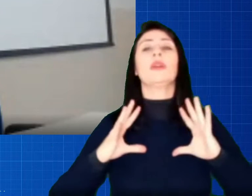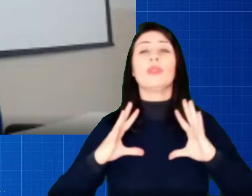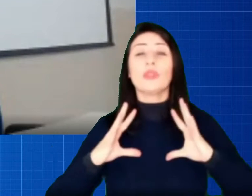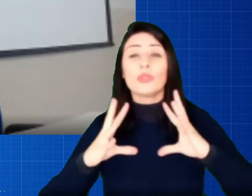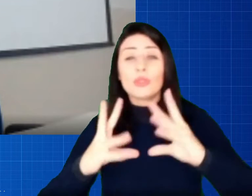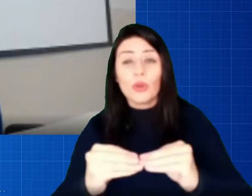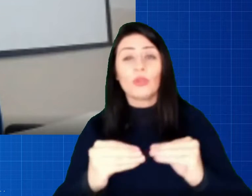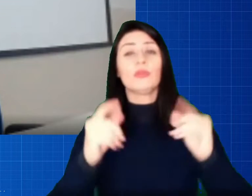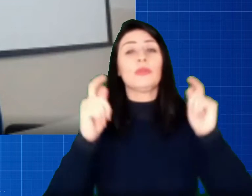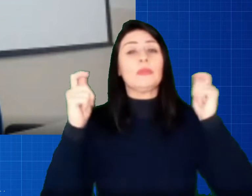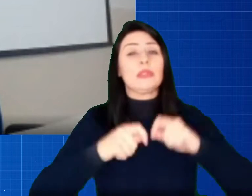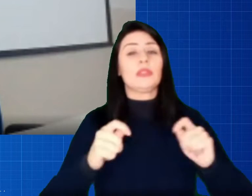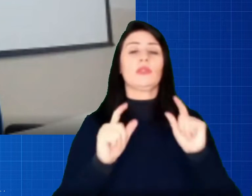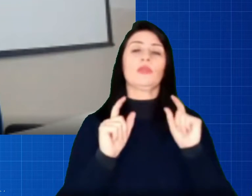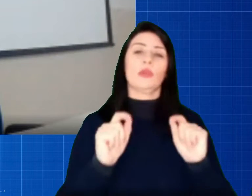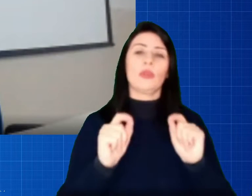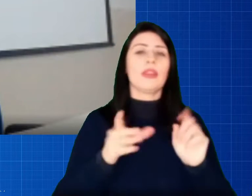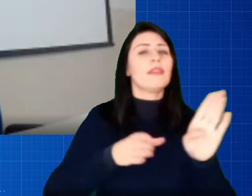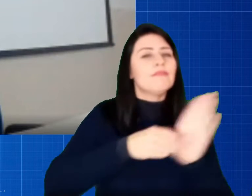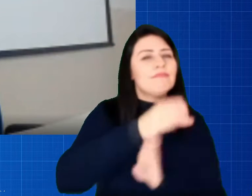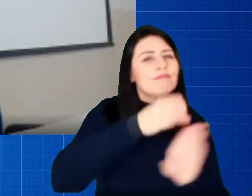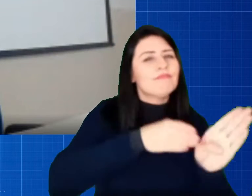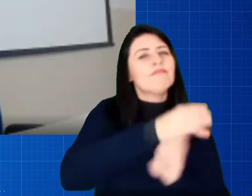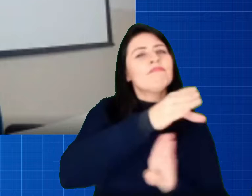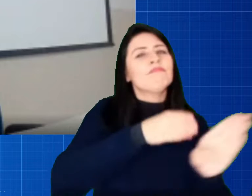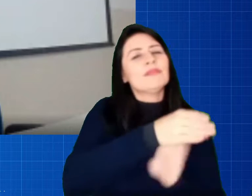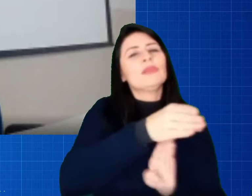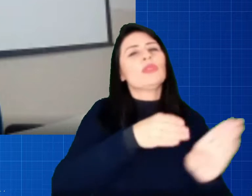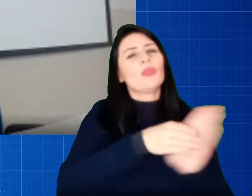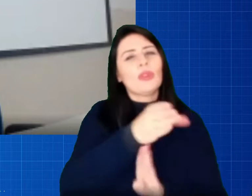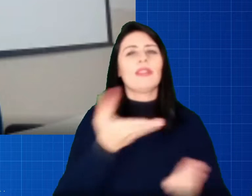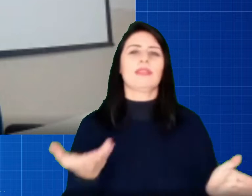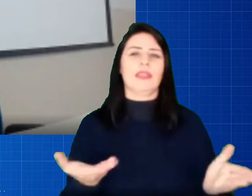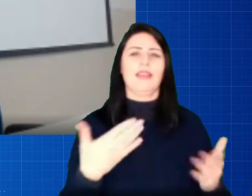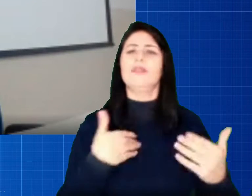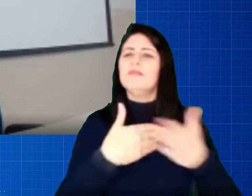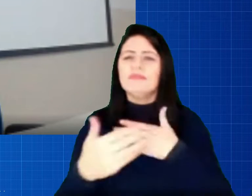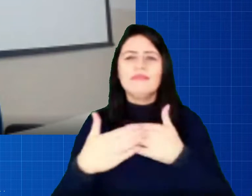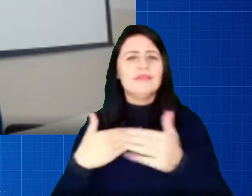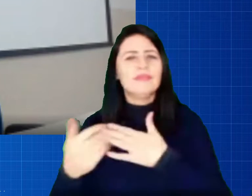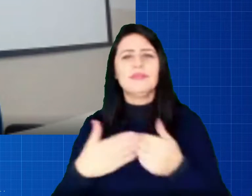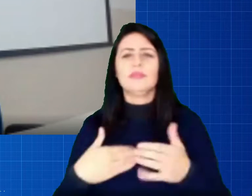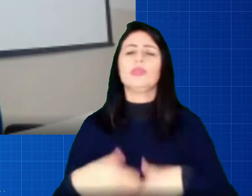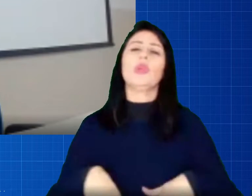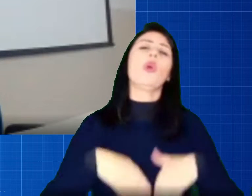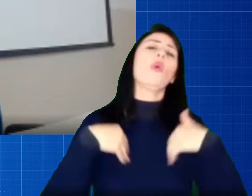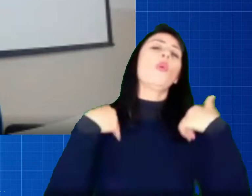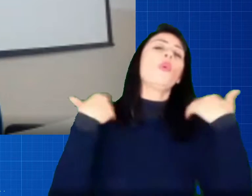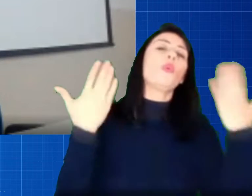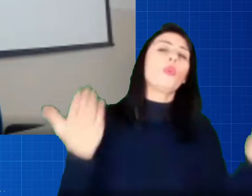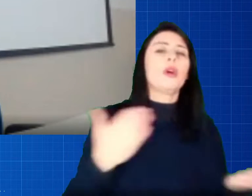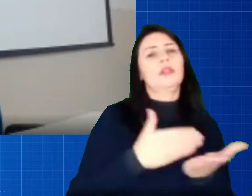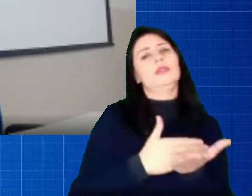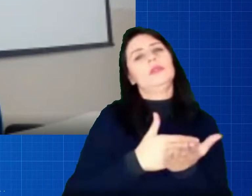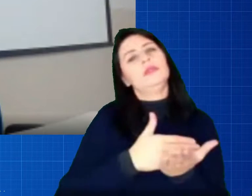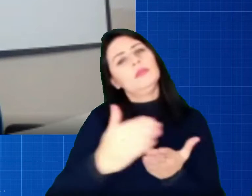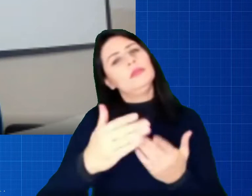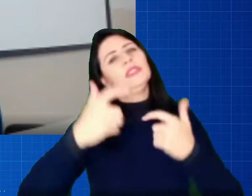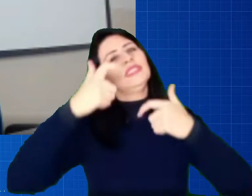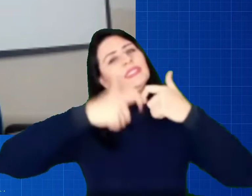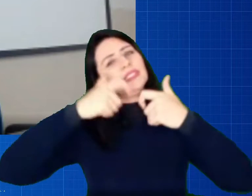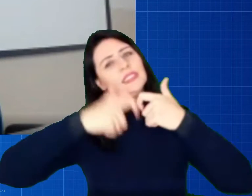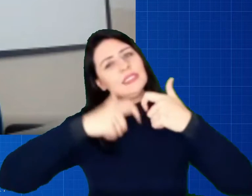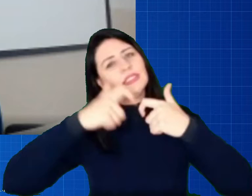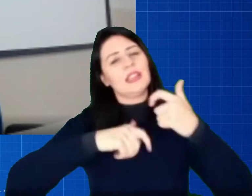realmente sejam orientados no sentido de que, independente de quando for iniciar a